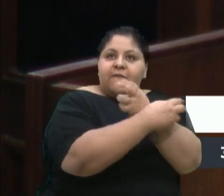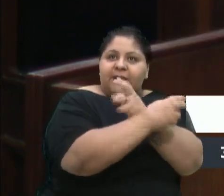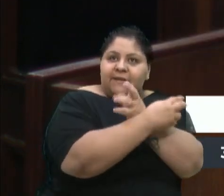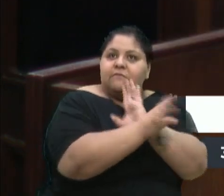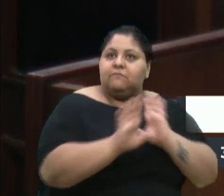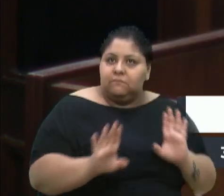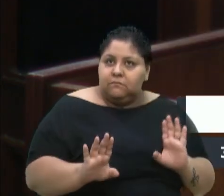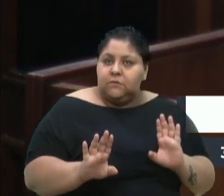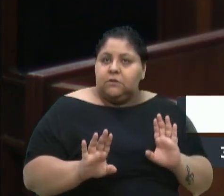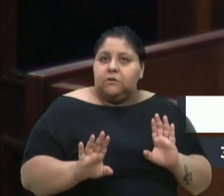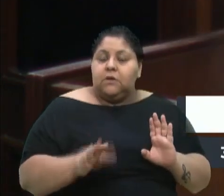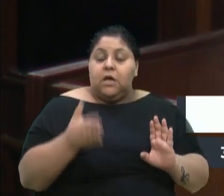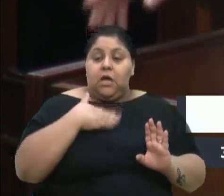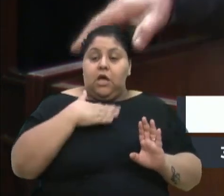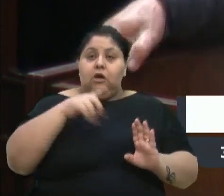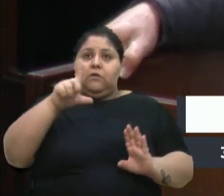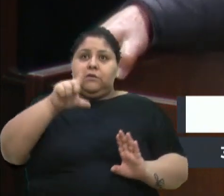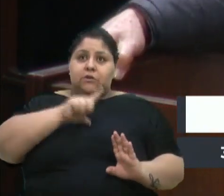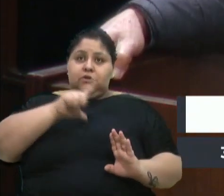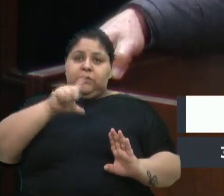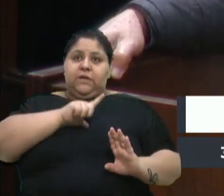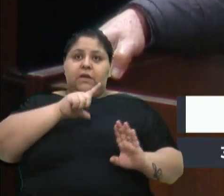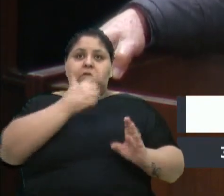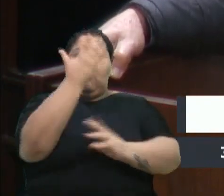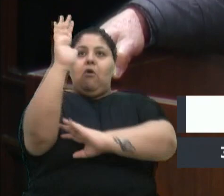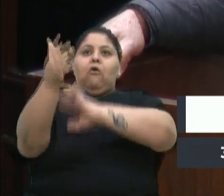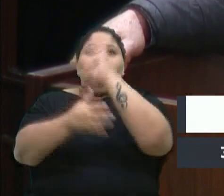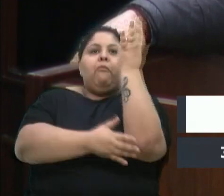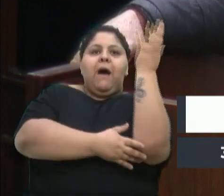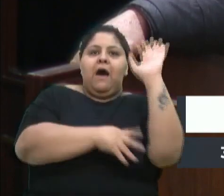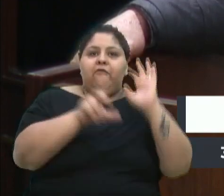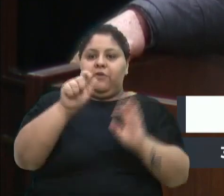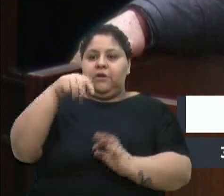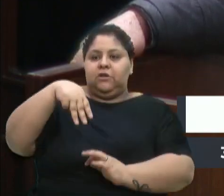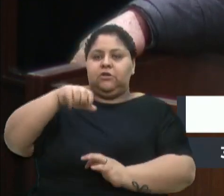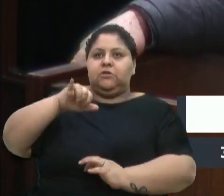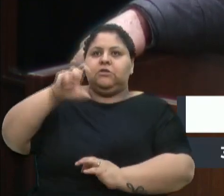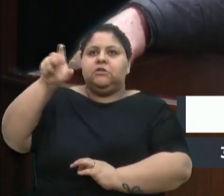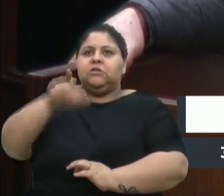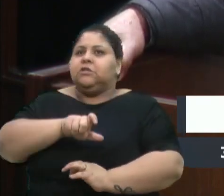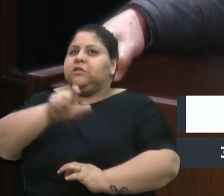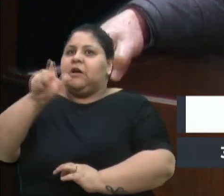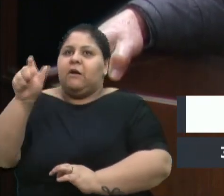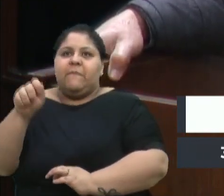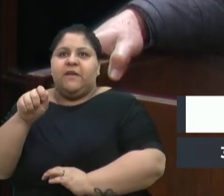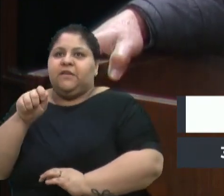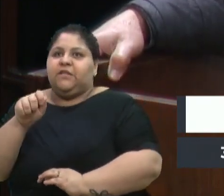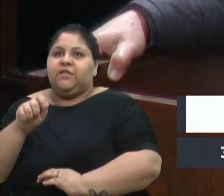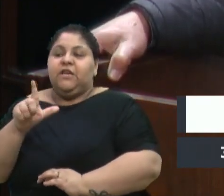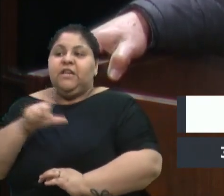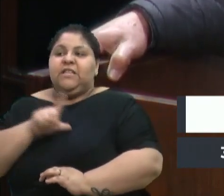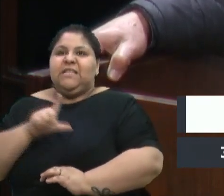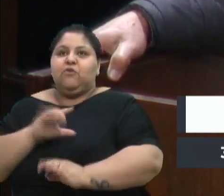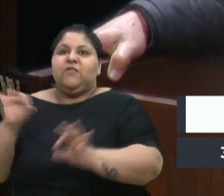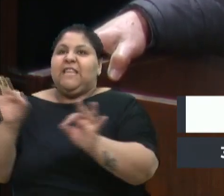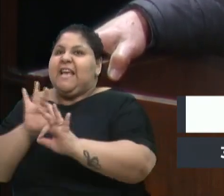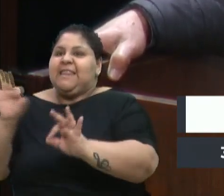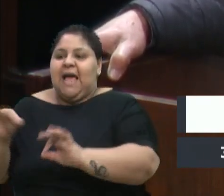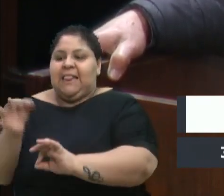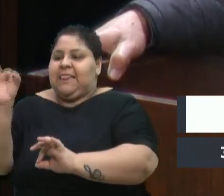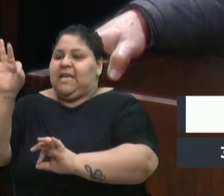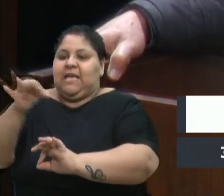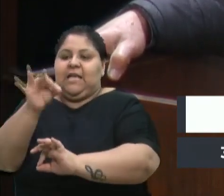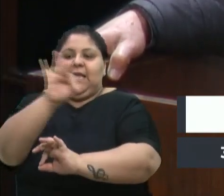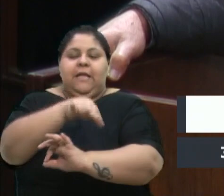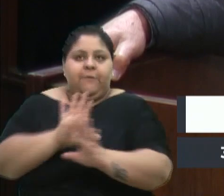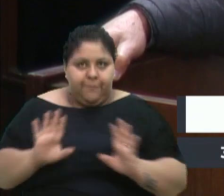de ameixa ali embaixo no terreno, coloquei as garrafinhas de iscas para a isca das moscas, nenhuma está bichada. Mas precisamos